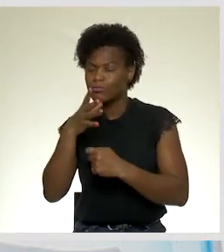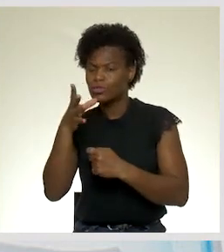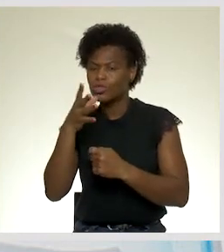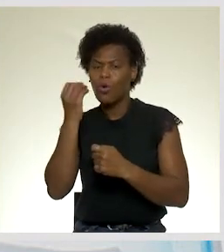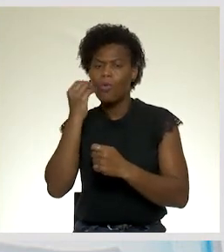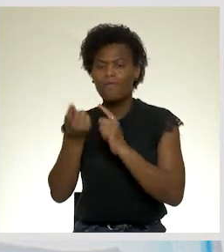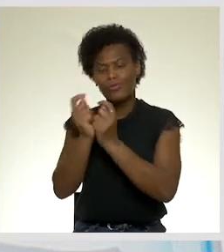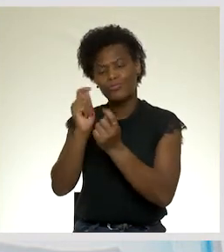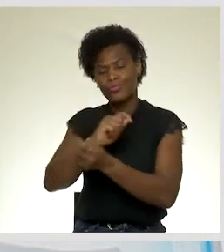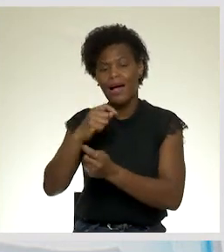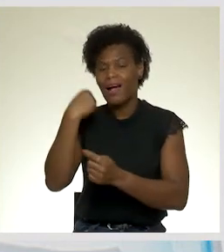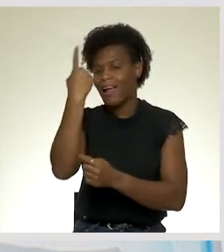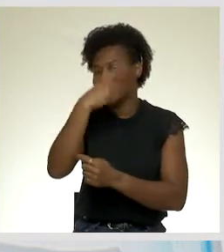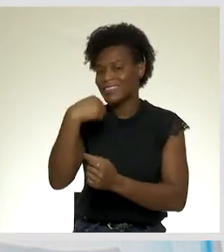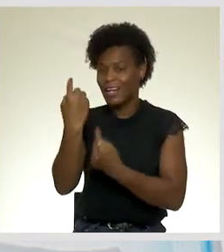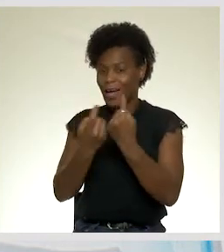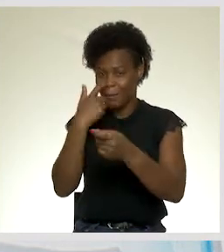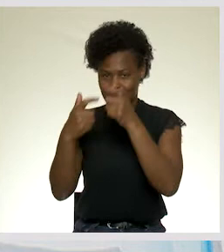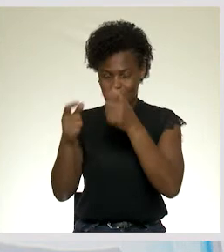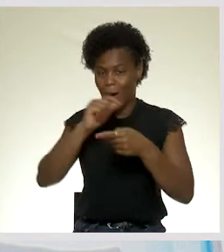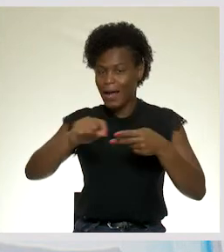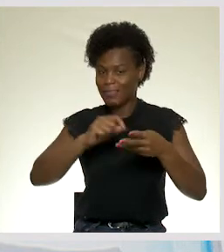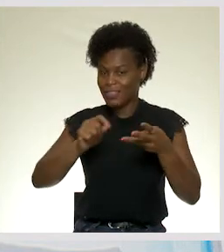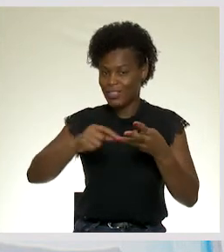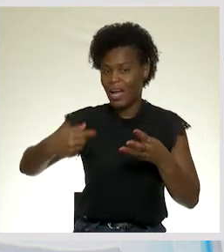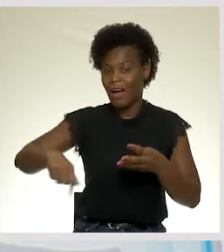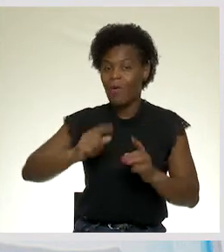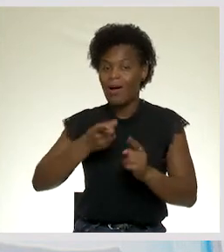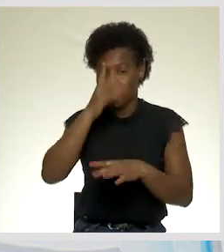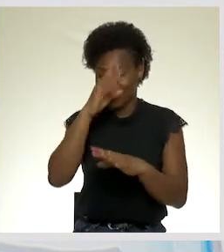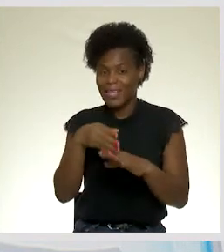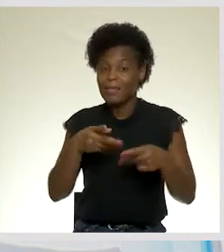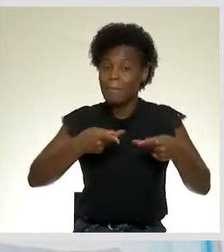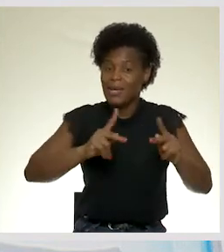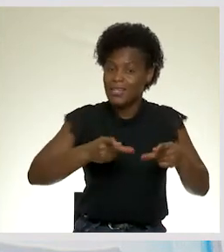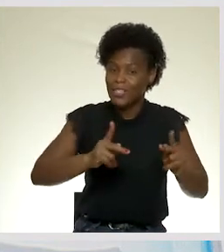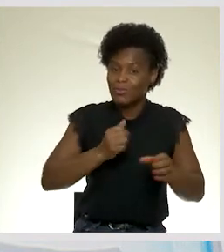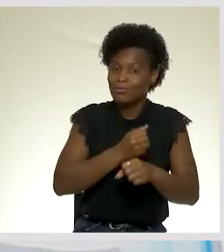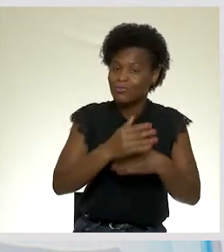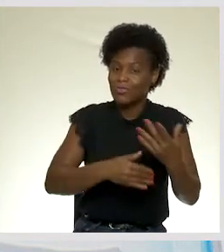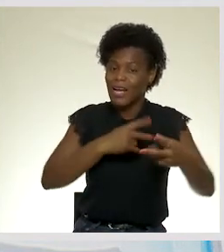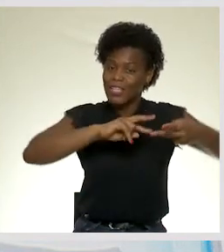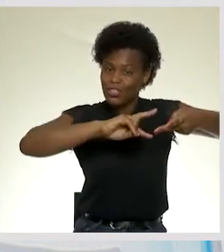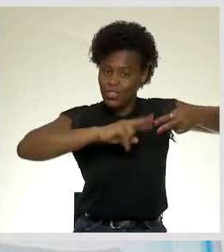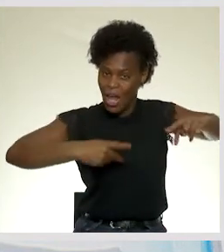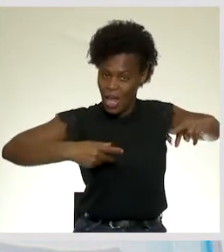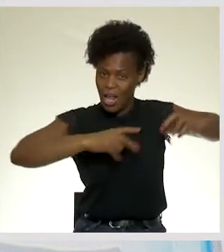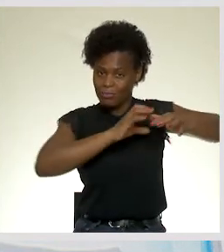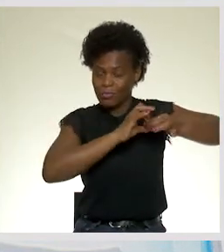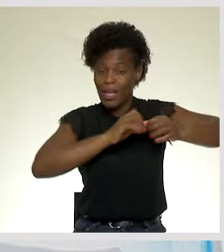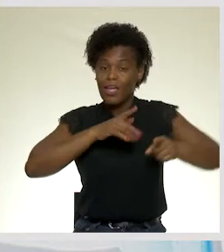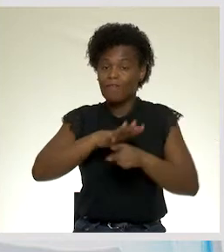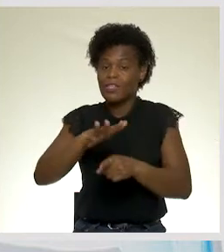características que cada indivíduo apresenta. É isso que acontece, ou que é o mecanismo de atuação dos genes que